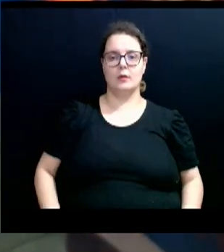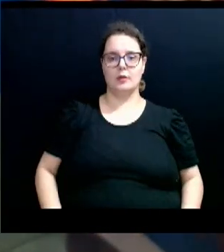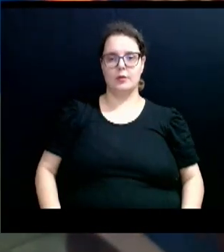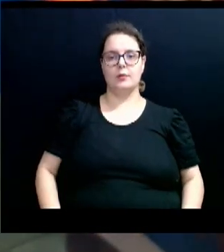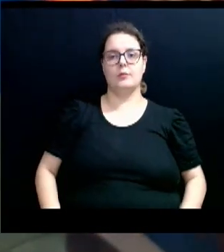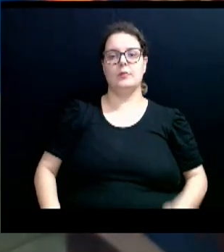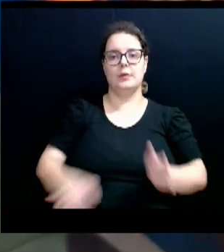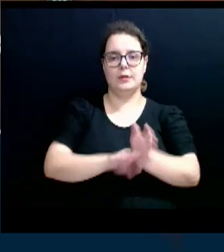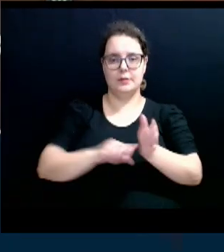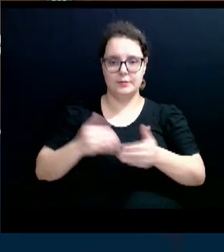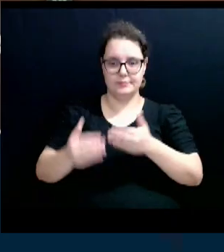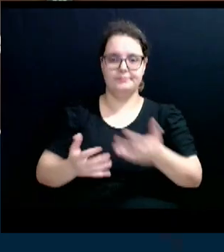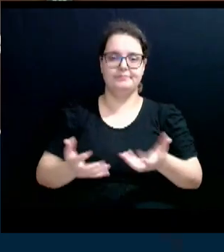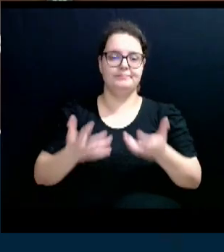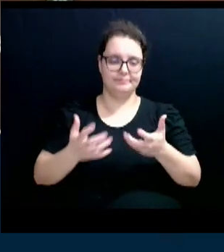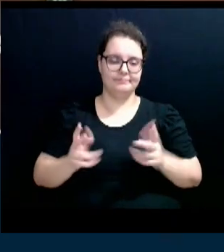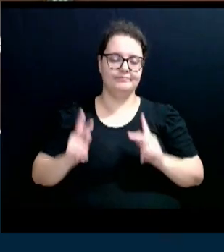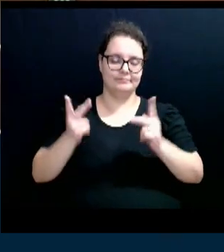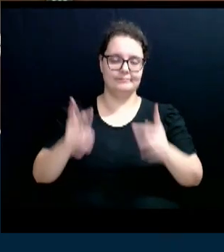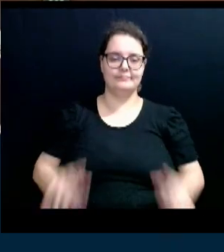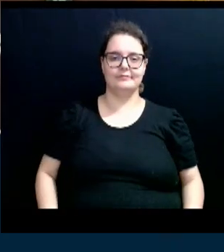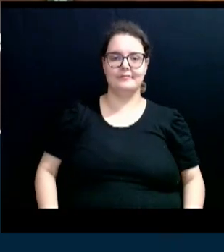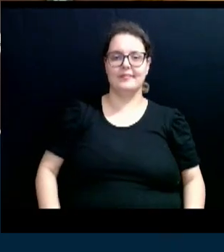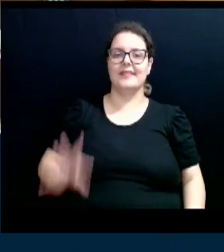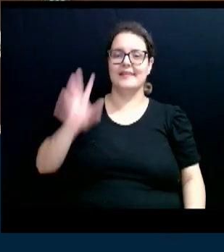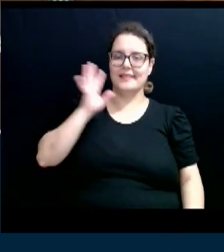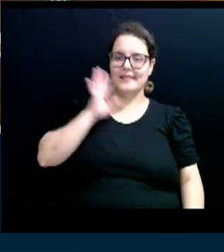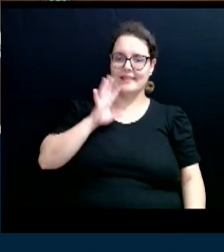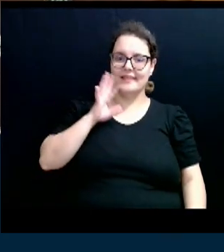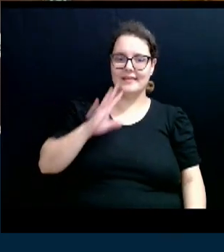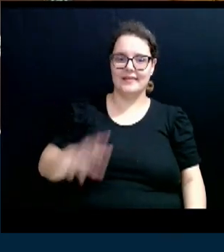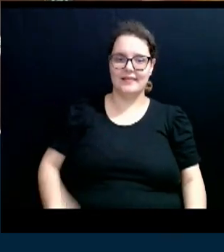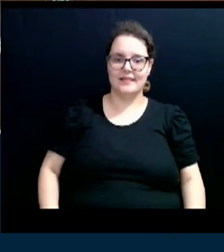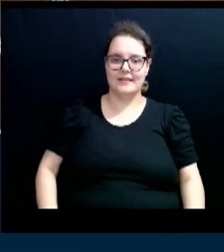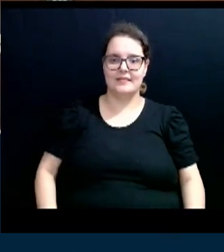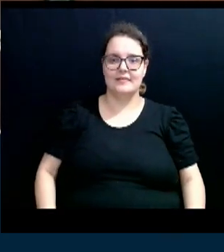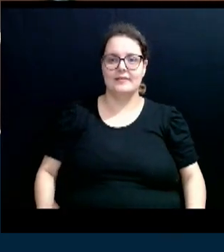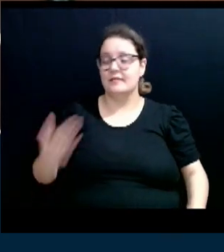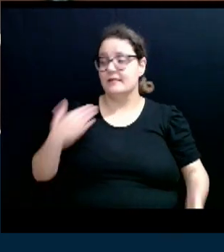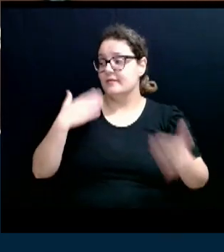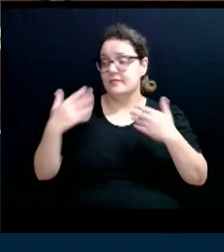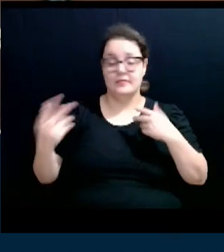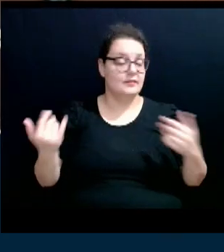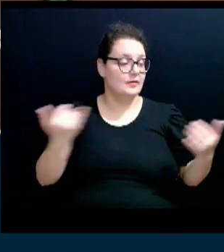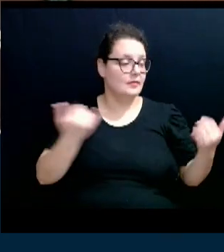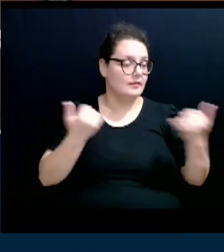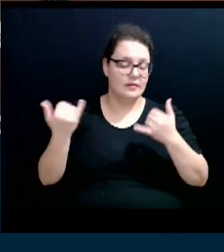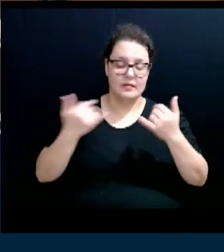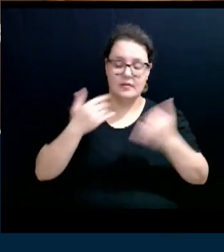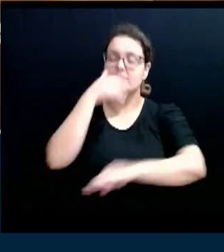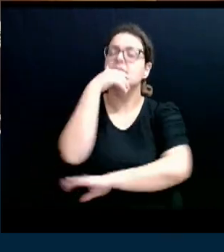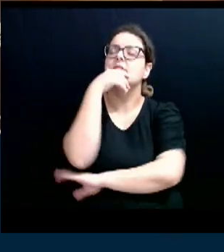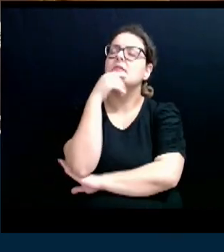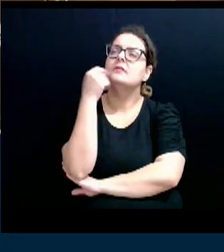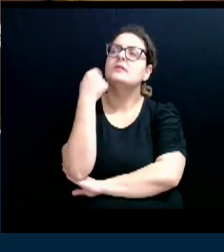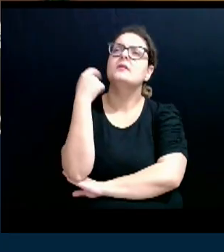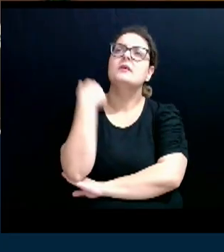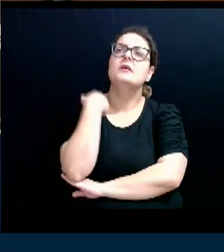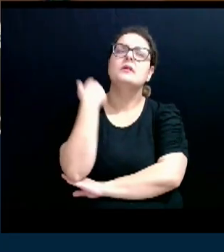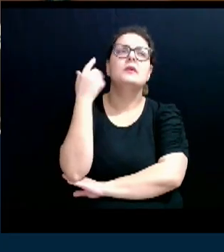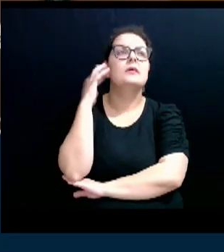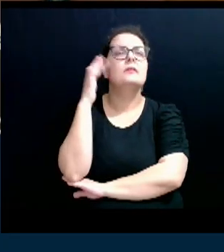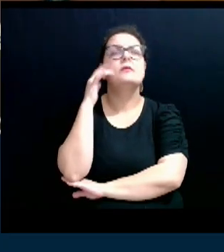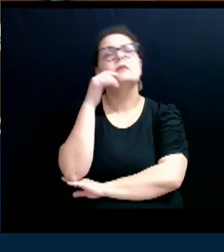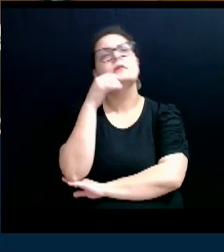quer conquistar. Ai, que legal, né? Eu parando, vocês conversando, vocês falando aqui, eu estava pensando, né? A